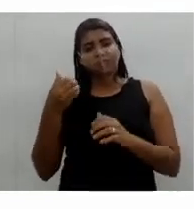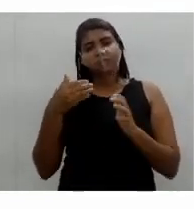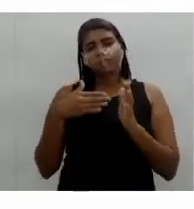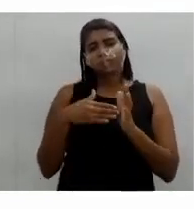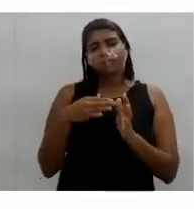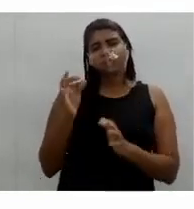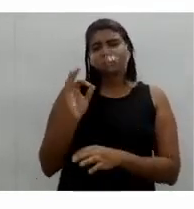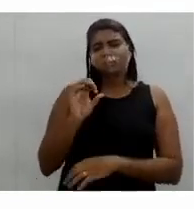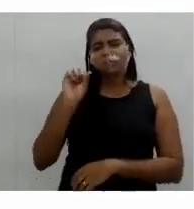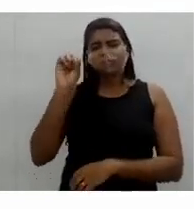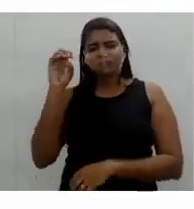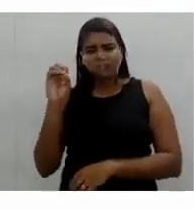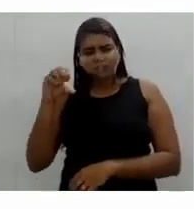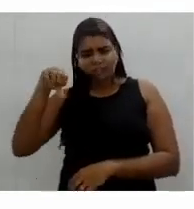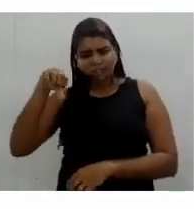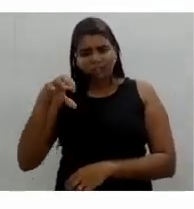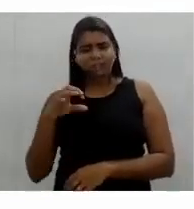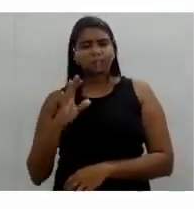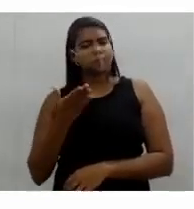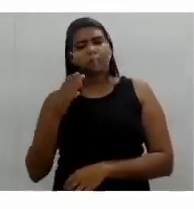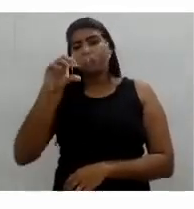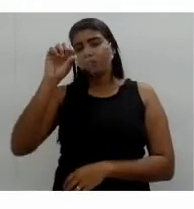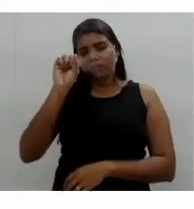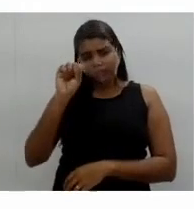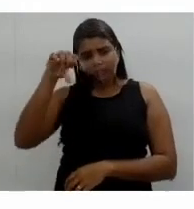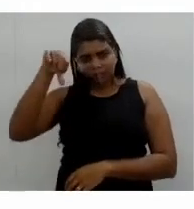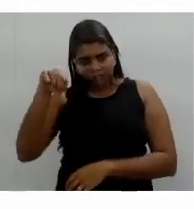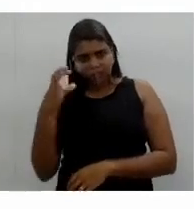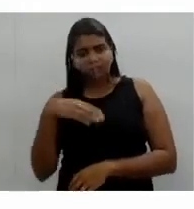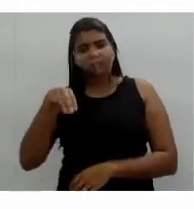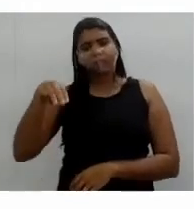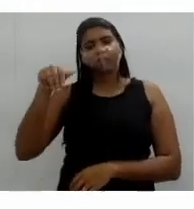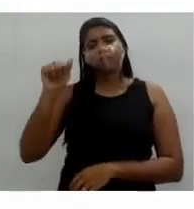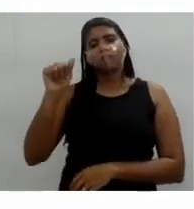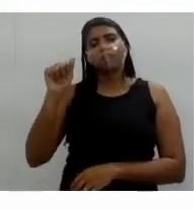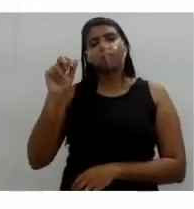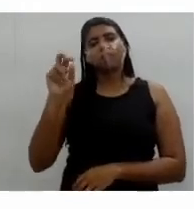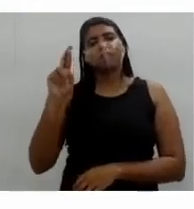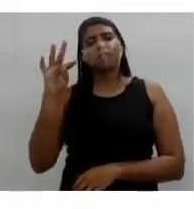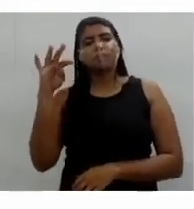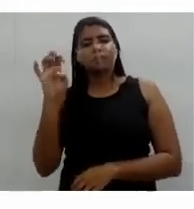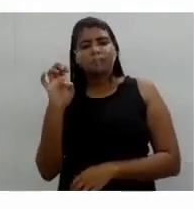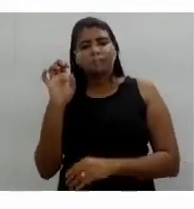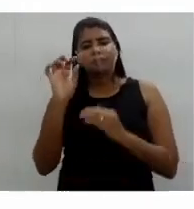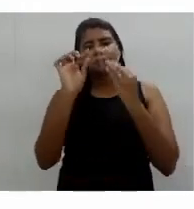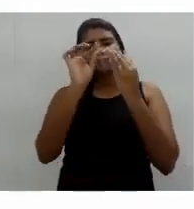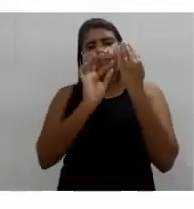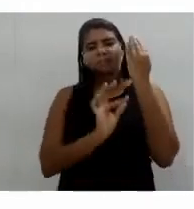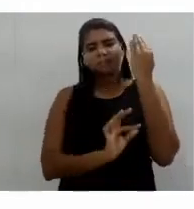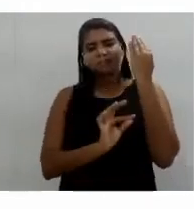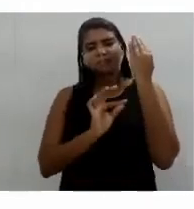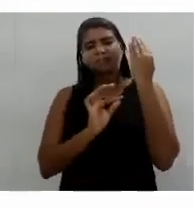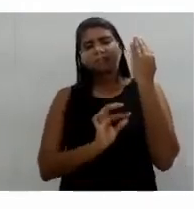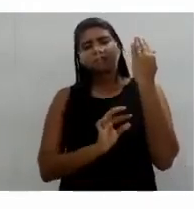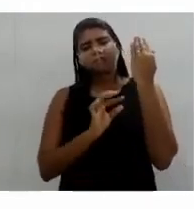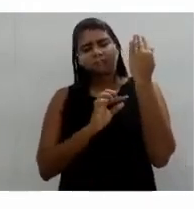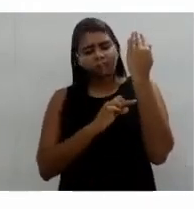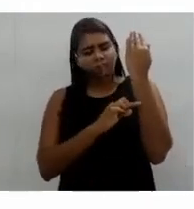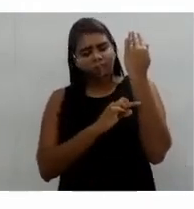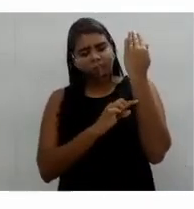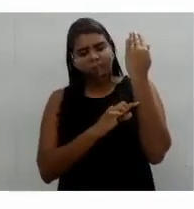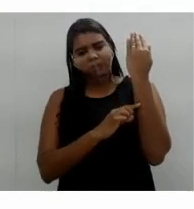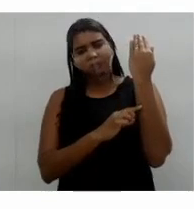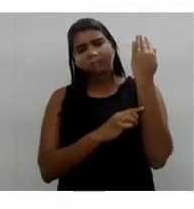mínima de 89. Em Marte, a gente vai ter uma temperatura negativa. Marte vai ter